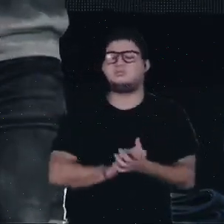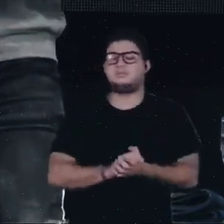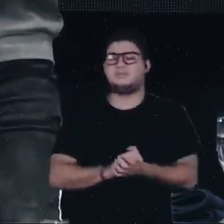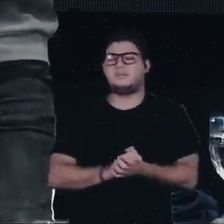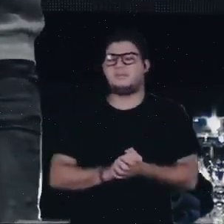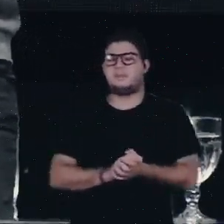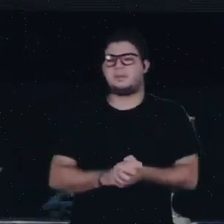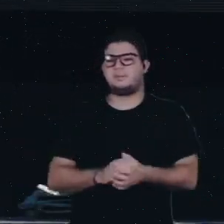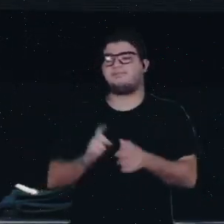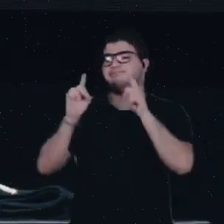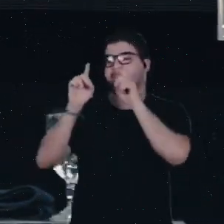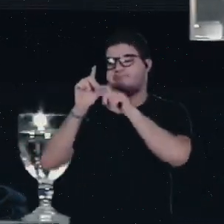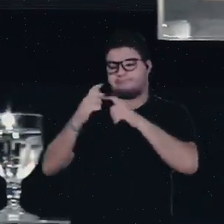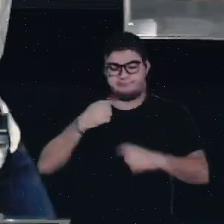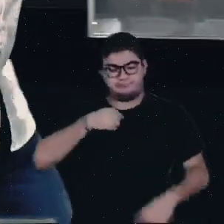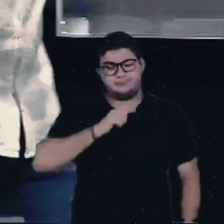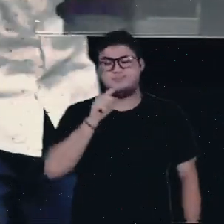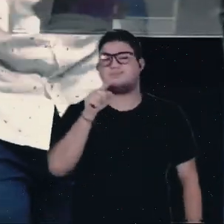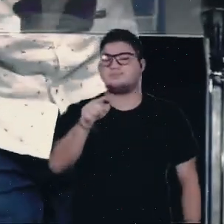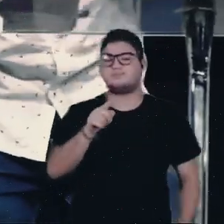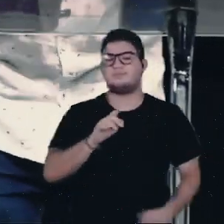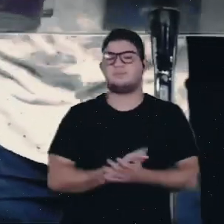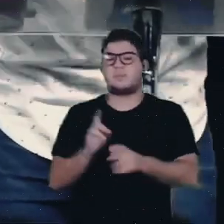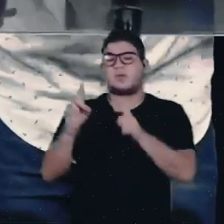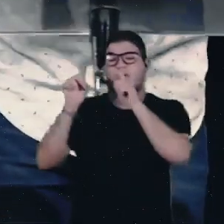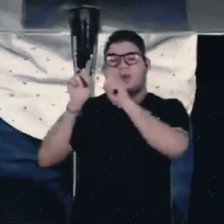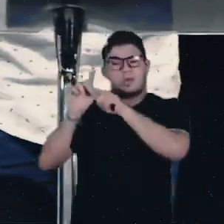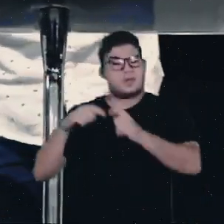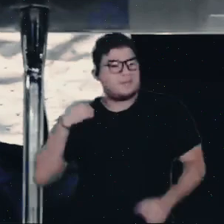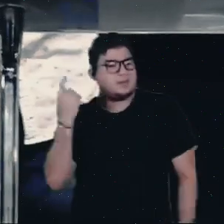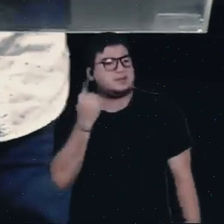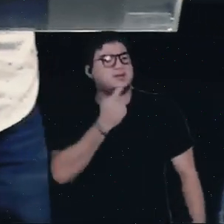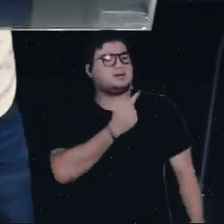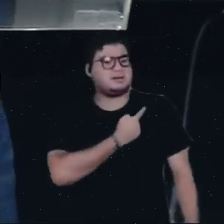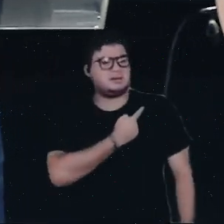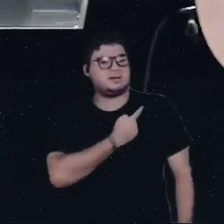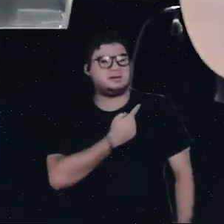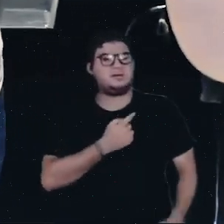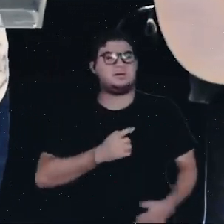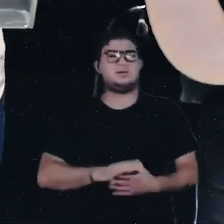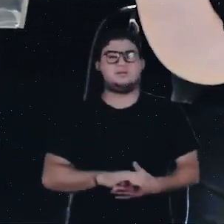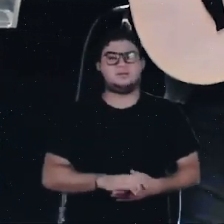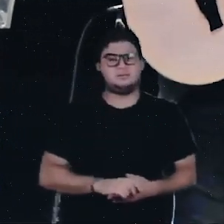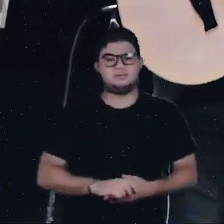depende de mim. Isso depende de você. Ei, isso depende de nós.